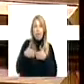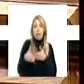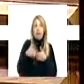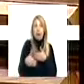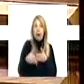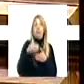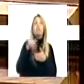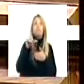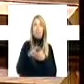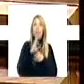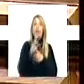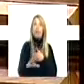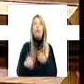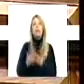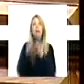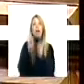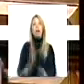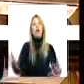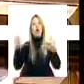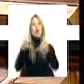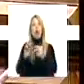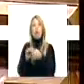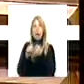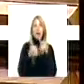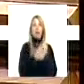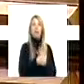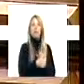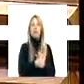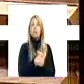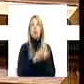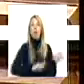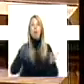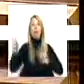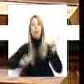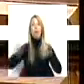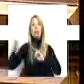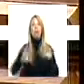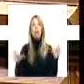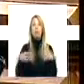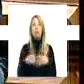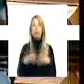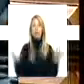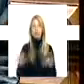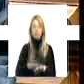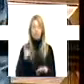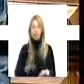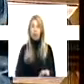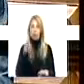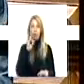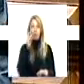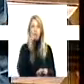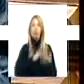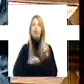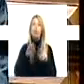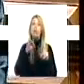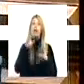resposta numa nova adaptação à mobilidade coletiva. E é por isso, senhoras e senhores membros do